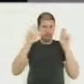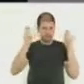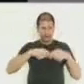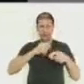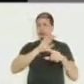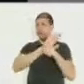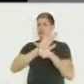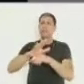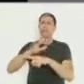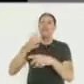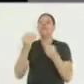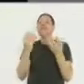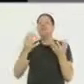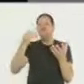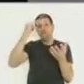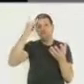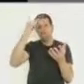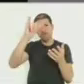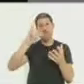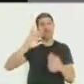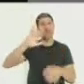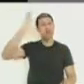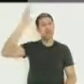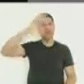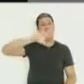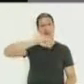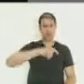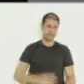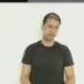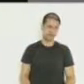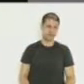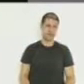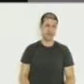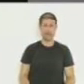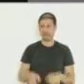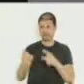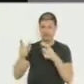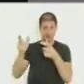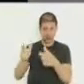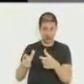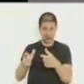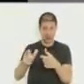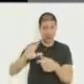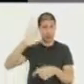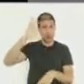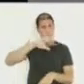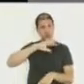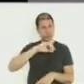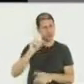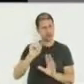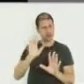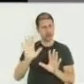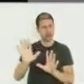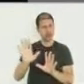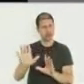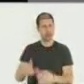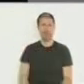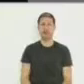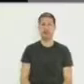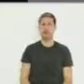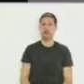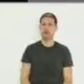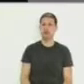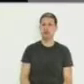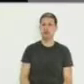que aconteça o pior. Ainda nesse local, ainda não aconteceu o pior. Então, essa foto